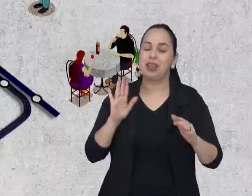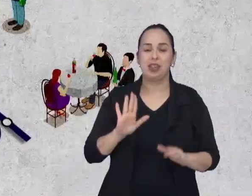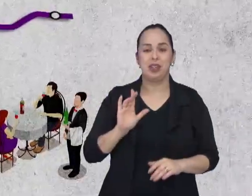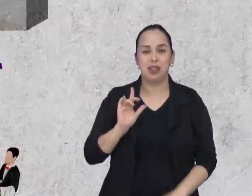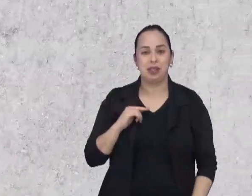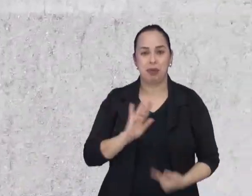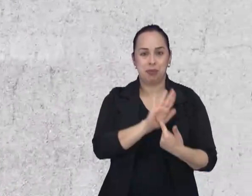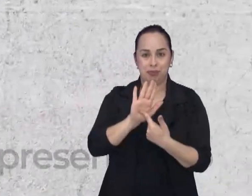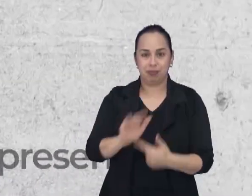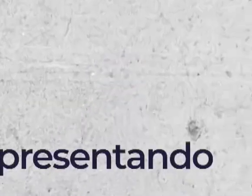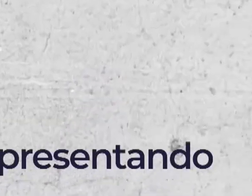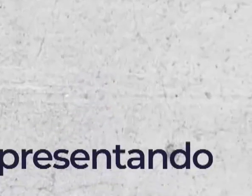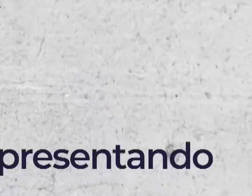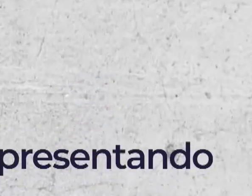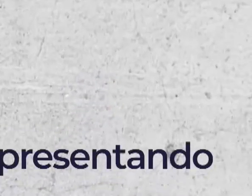já!